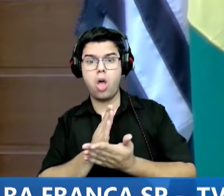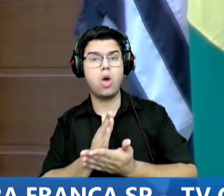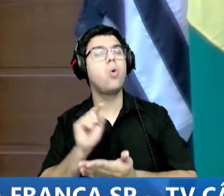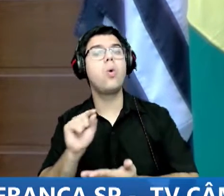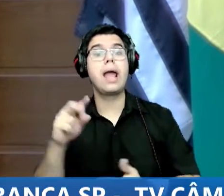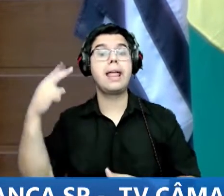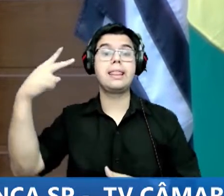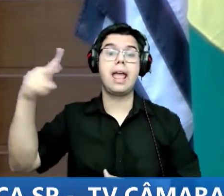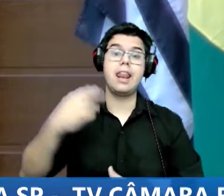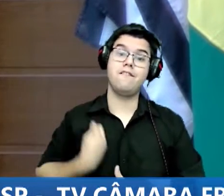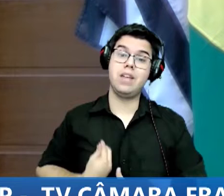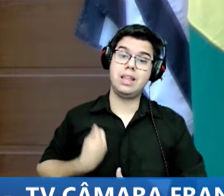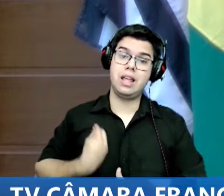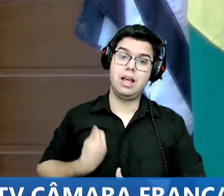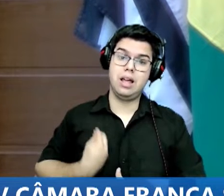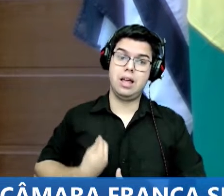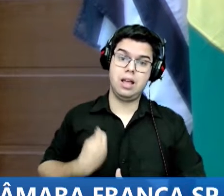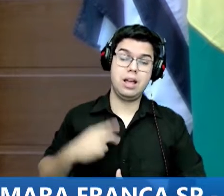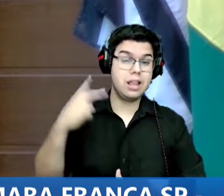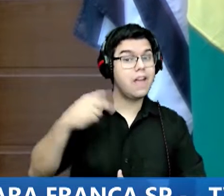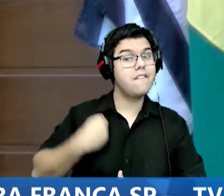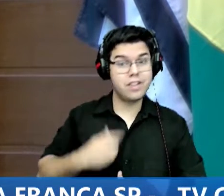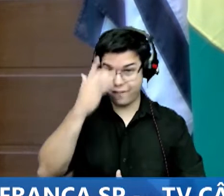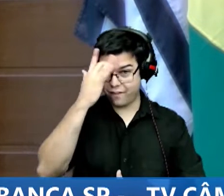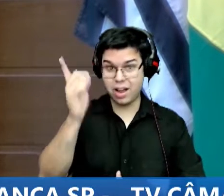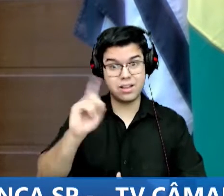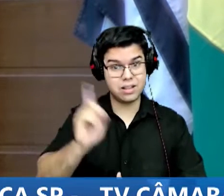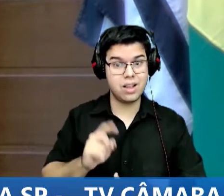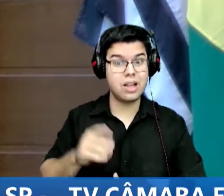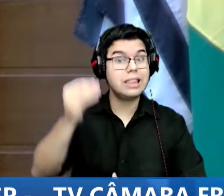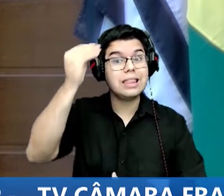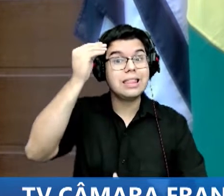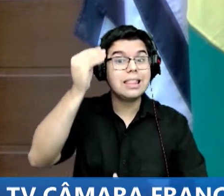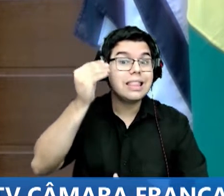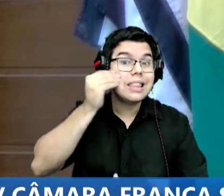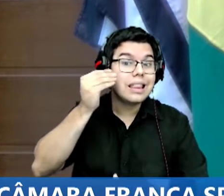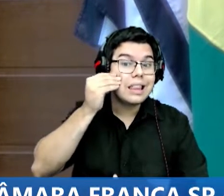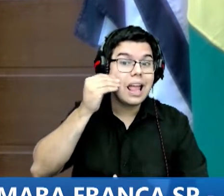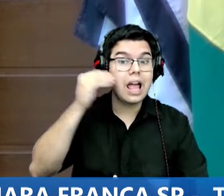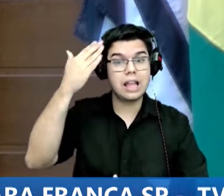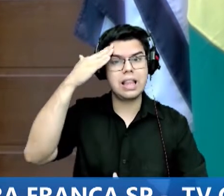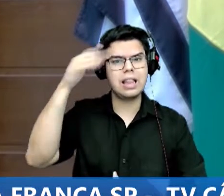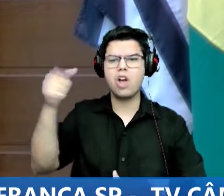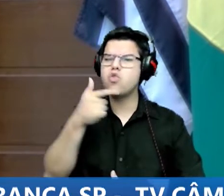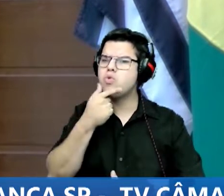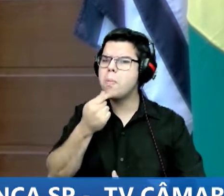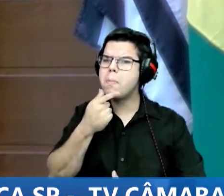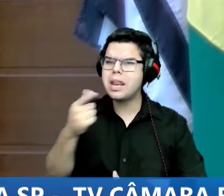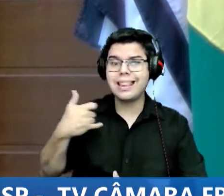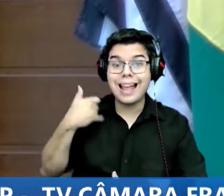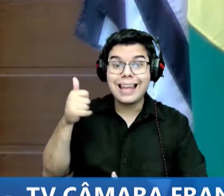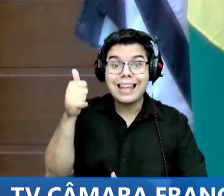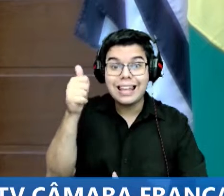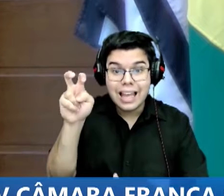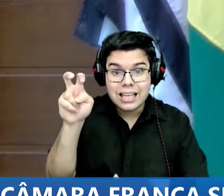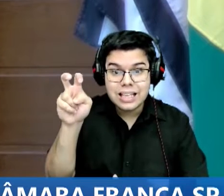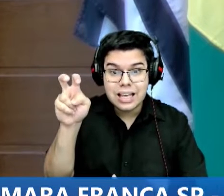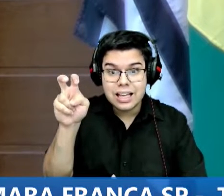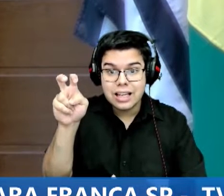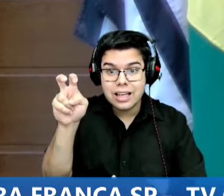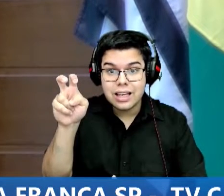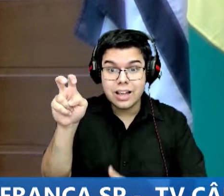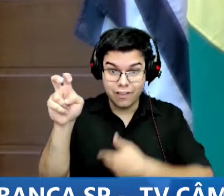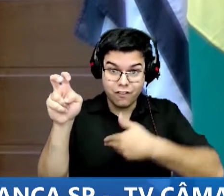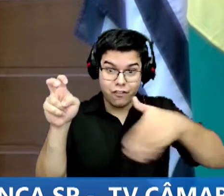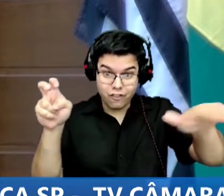se incomodar e buscar entender por que um menino de 15 anos sai para a rua para limpar para-brisa. Qual